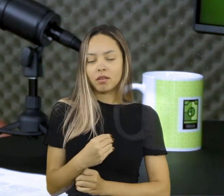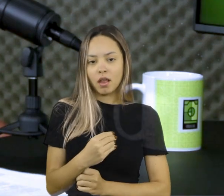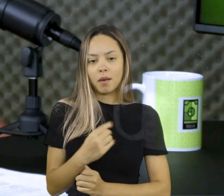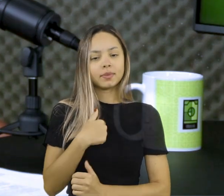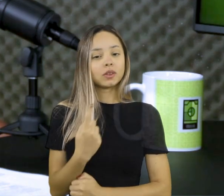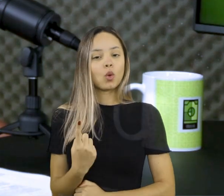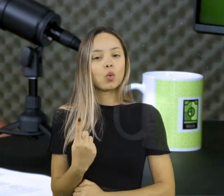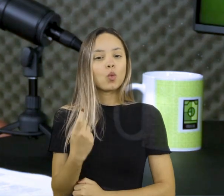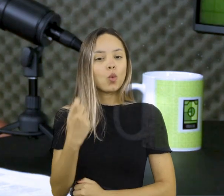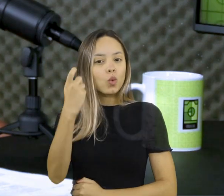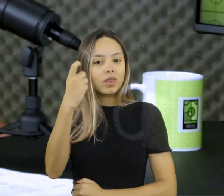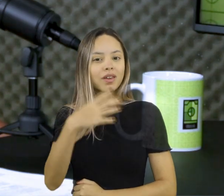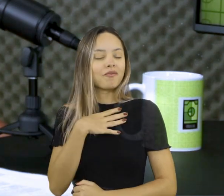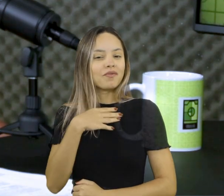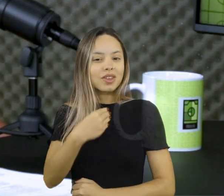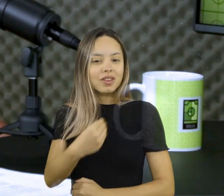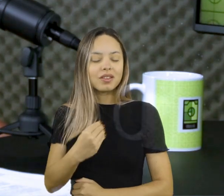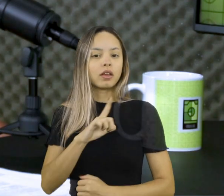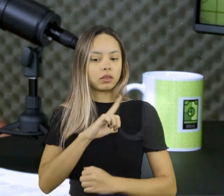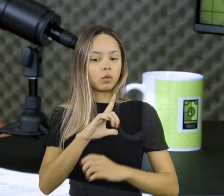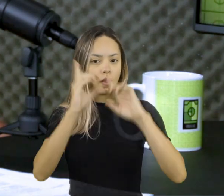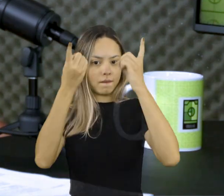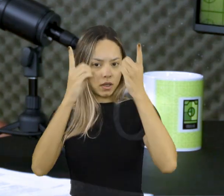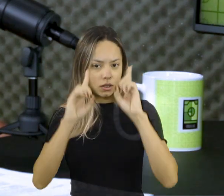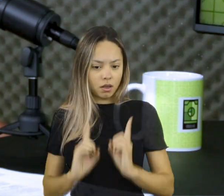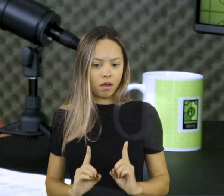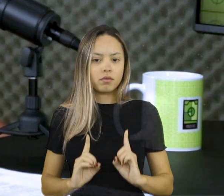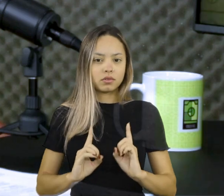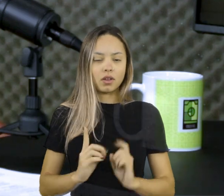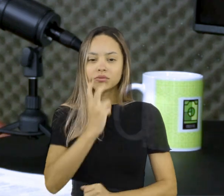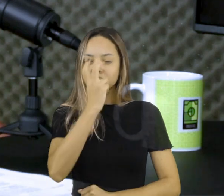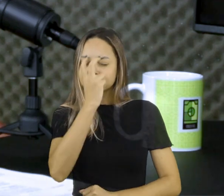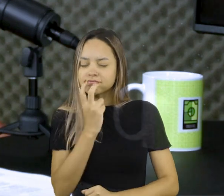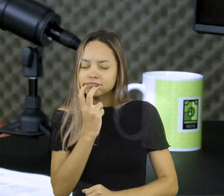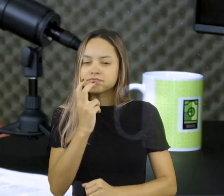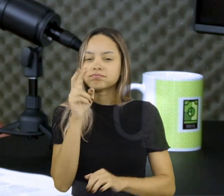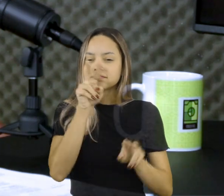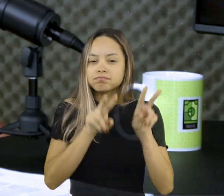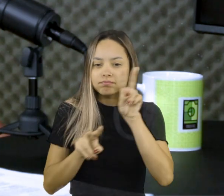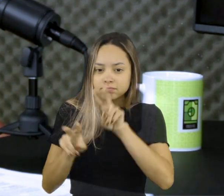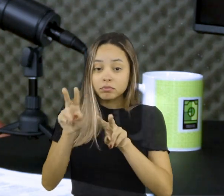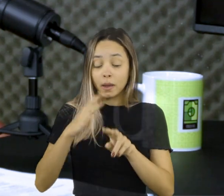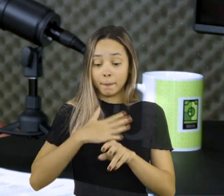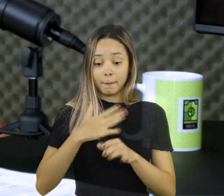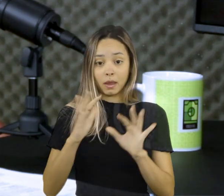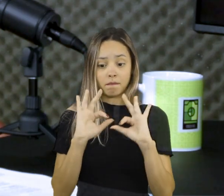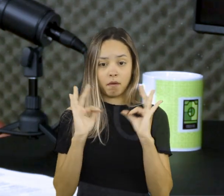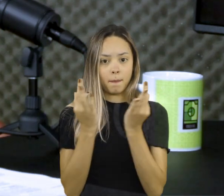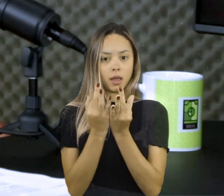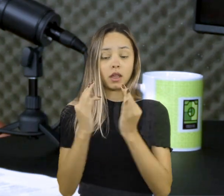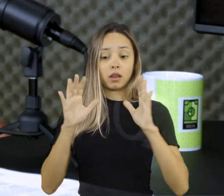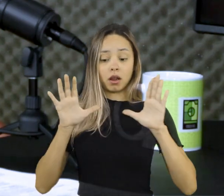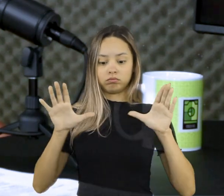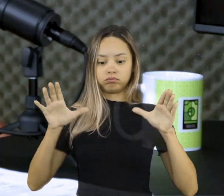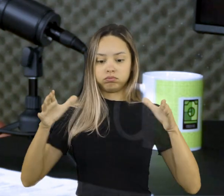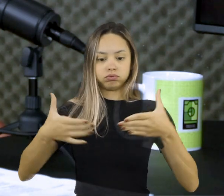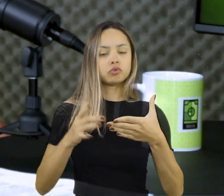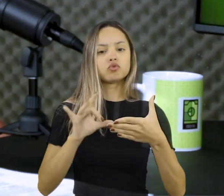única filha com deficiência visual. Na família só tem eu com deficiência